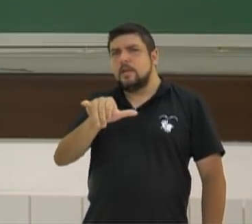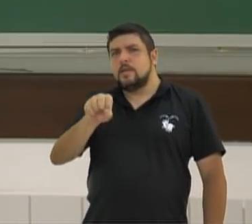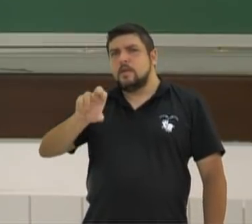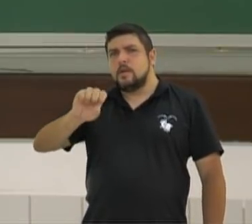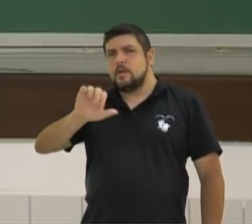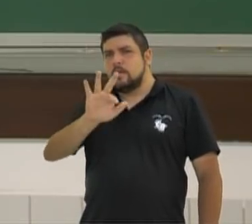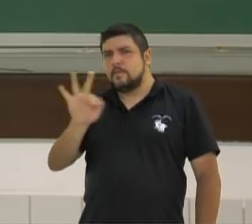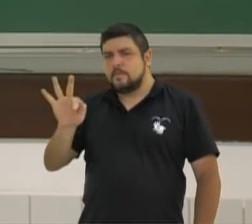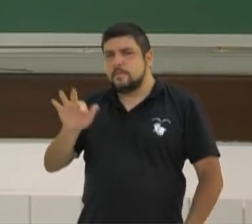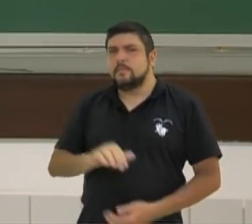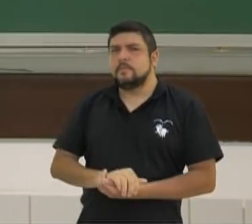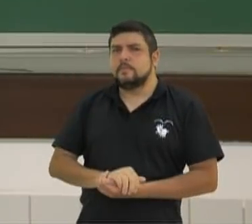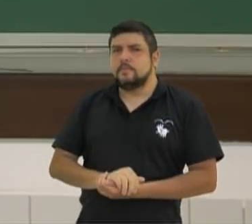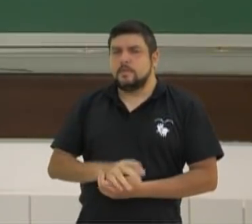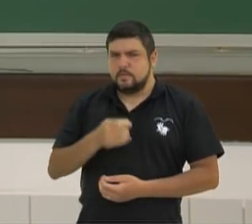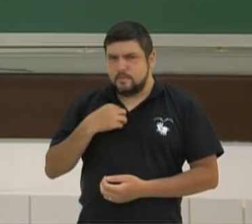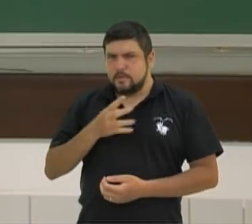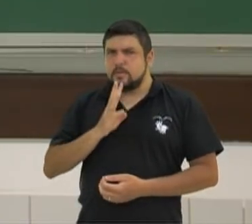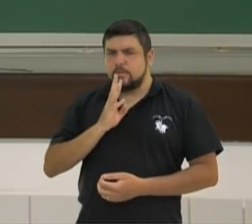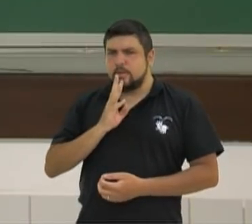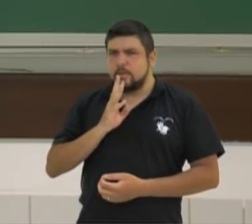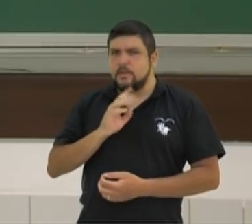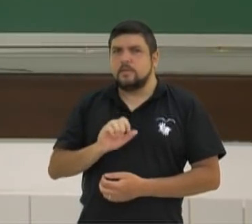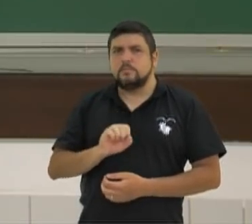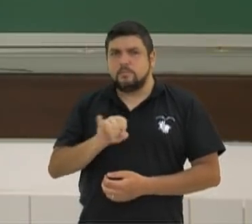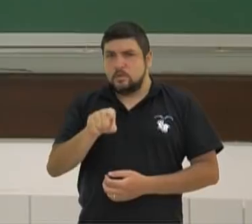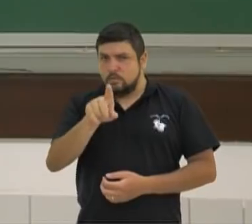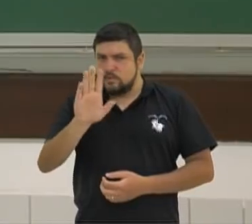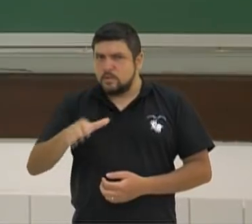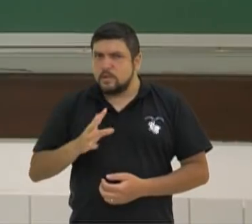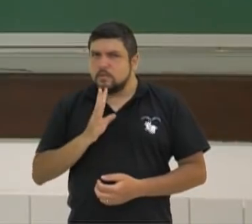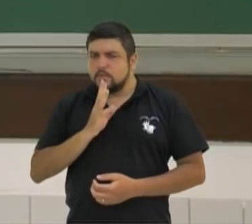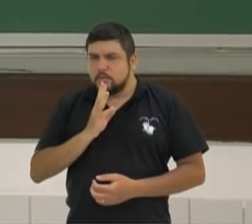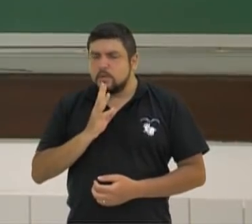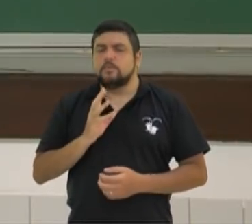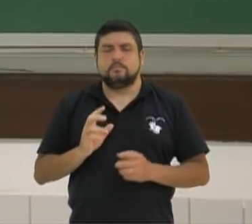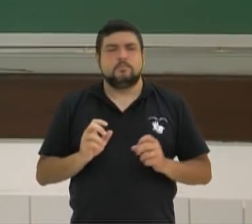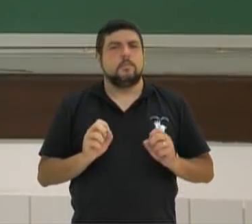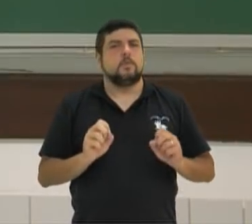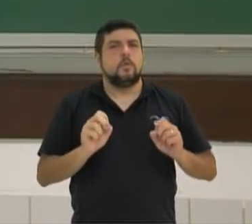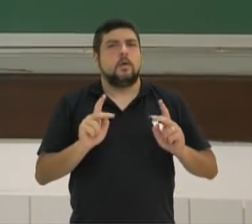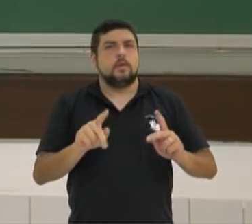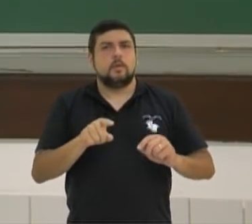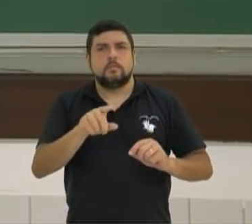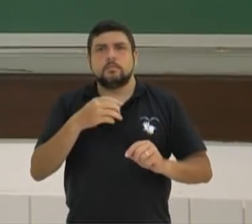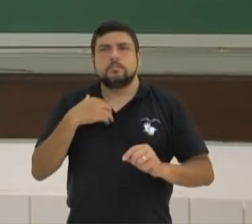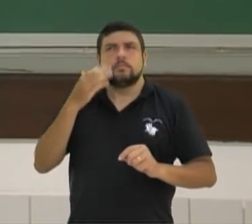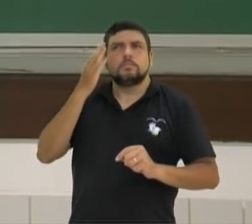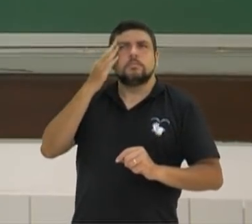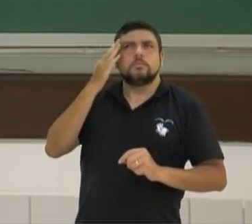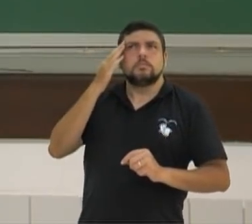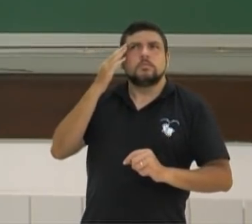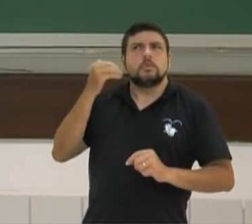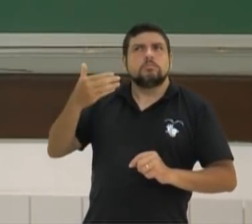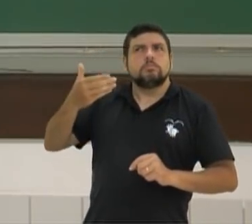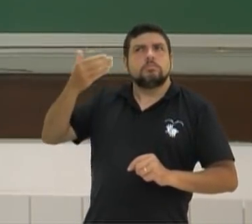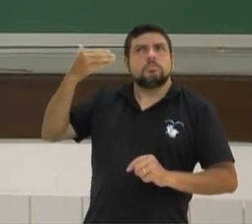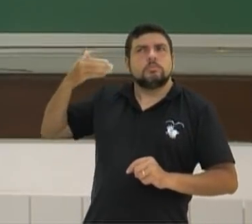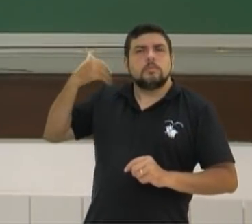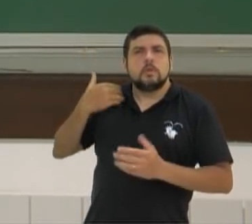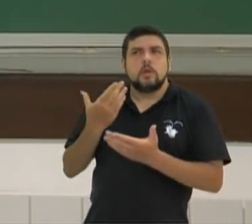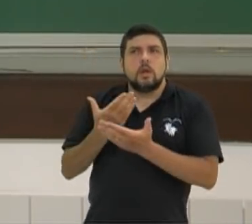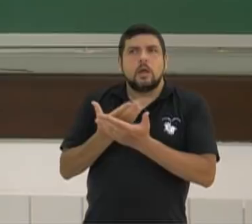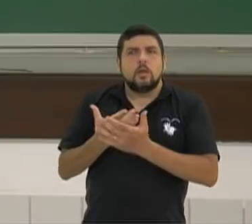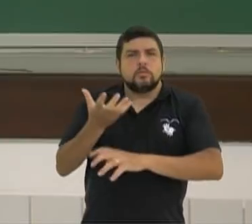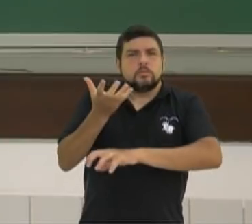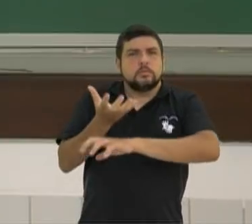Malala? Então presta atenção. Se você já ouviu, eu acredito que você já tenha escutado isso nas aulas de